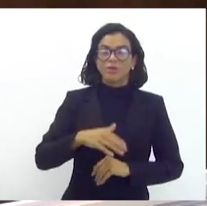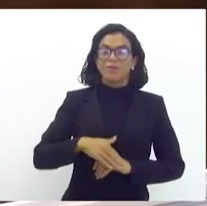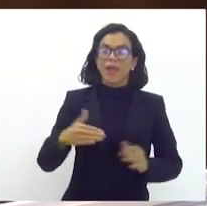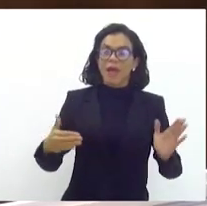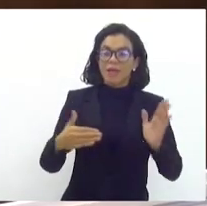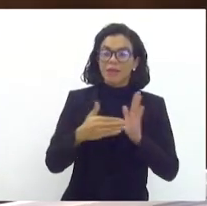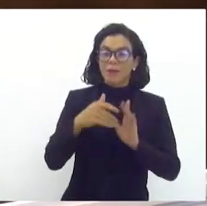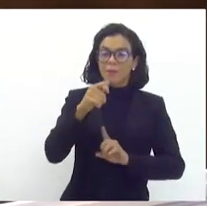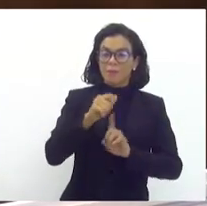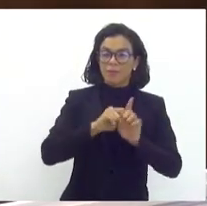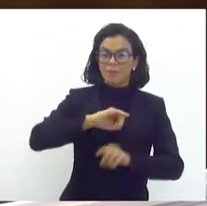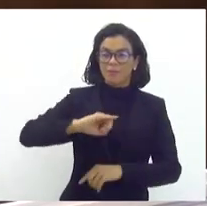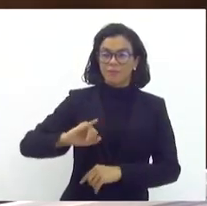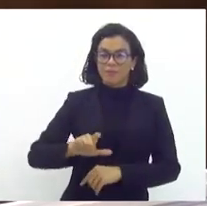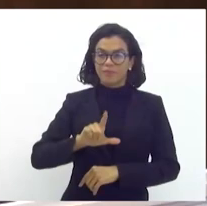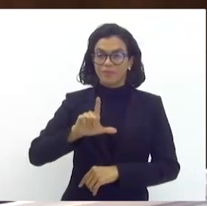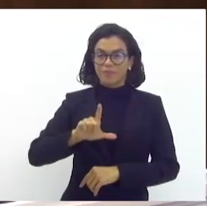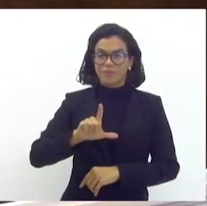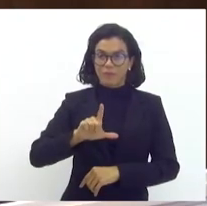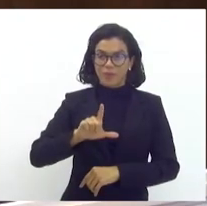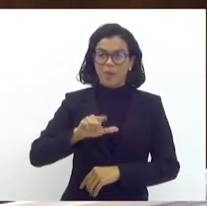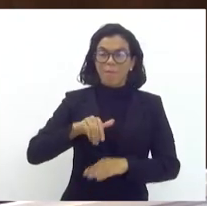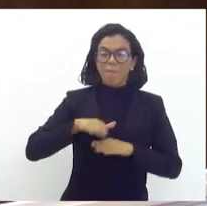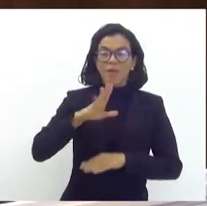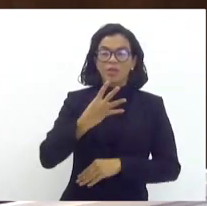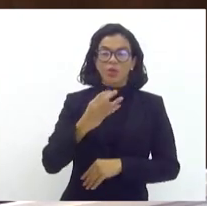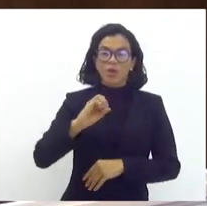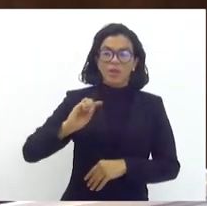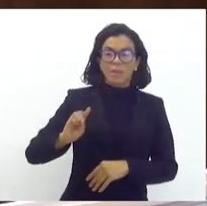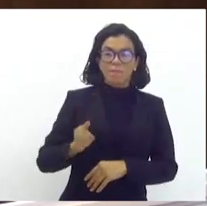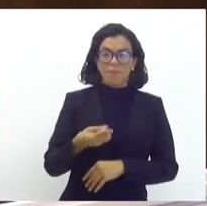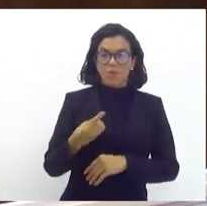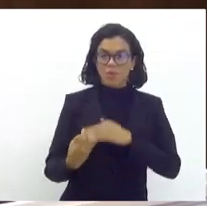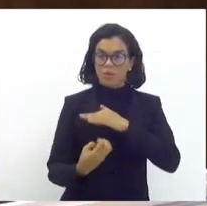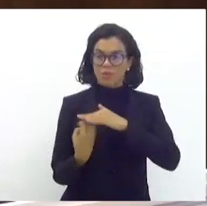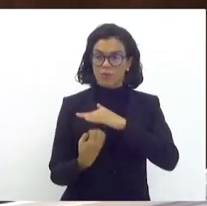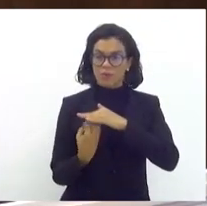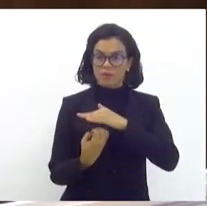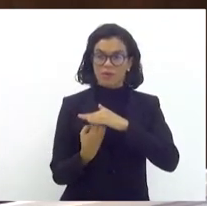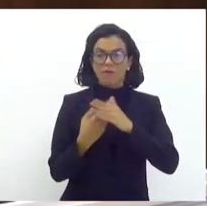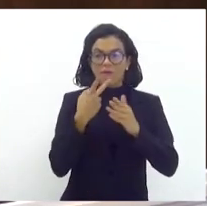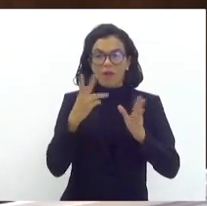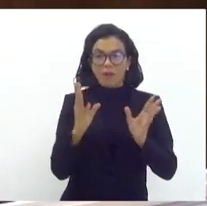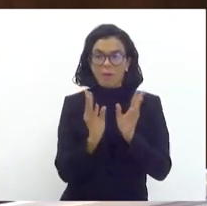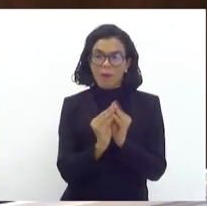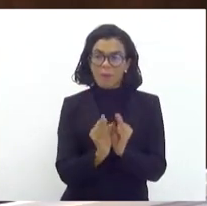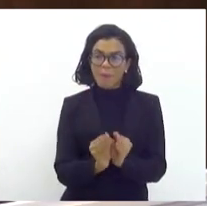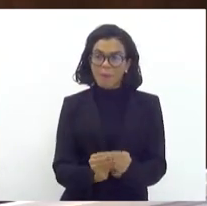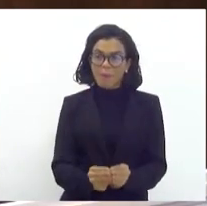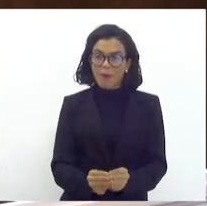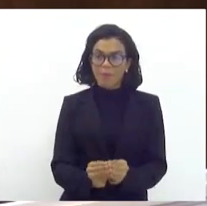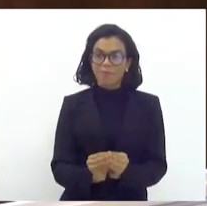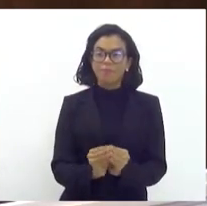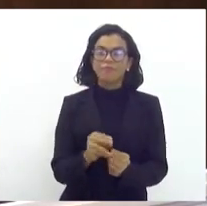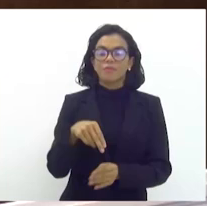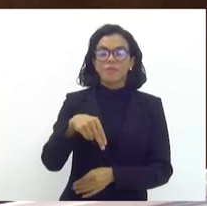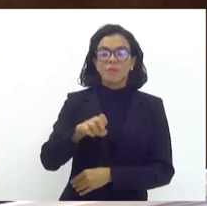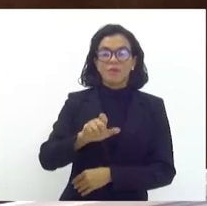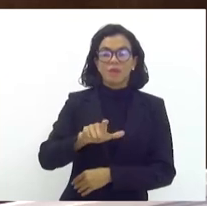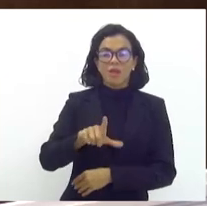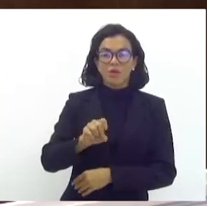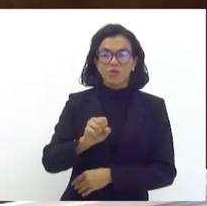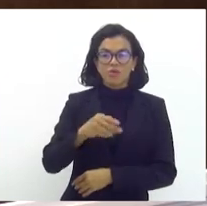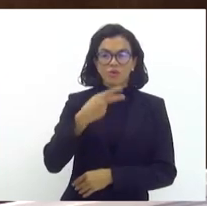o mês de Julho nesse ano abrimos mais de 40 mil empresas né E aí falando um pouco nosso querido Nelson Rocha falou sobre